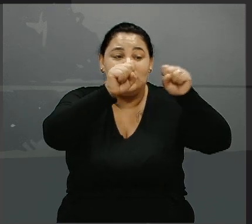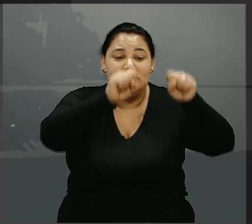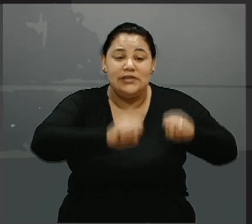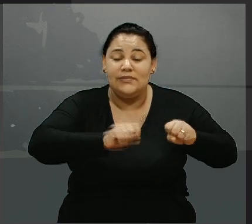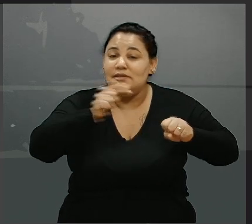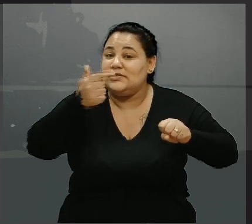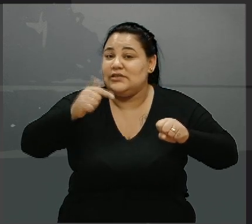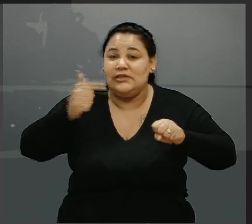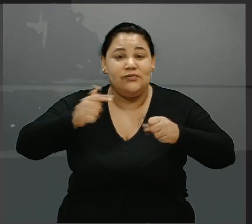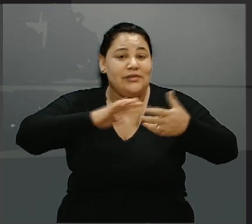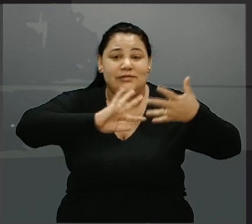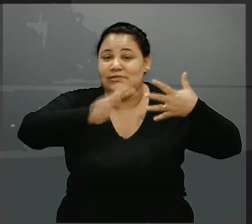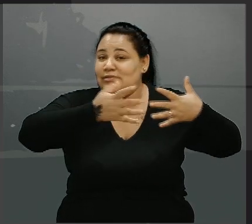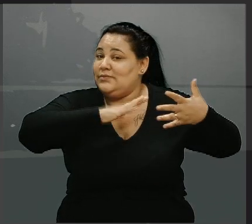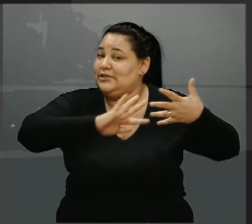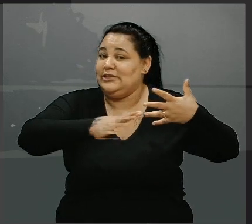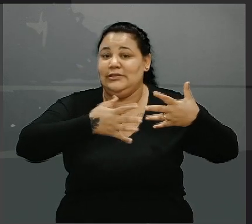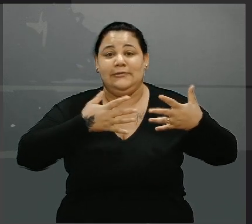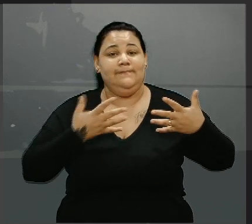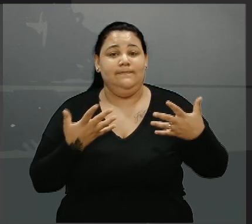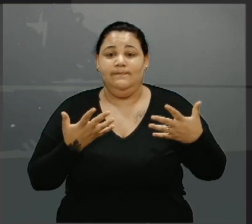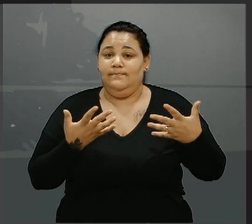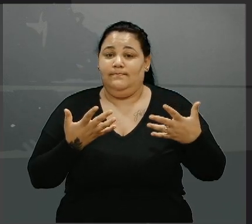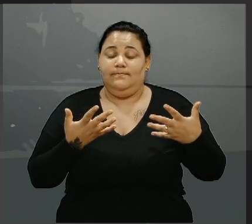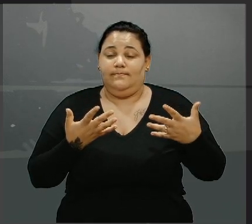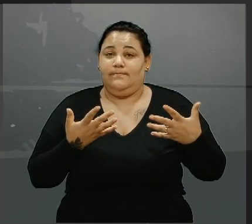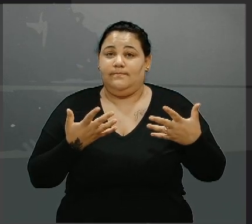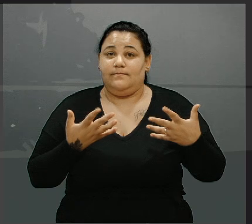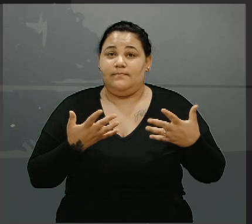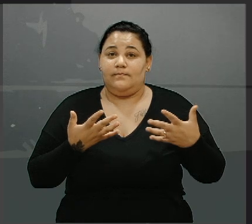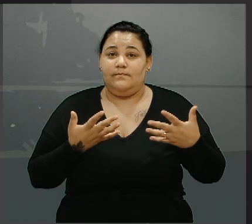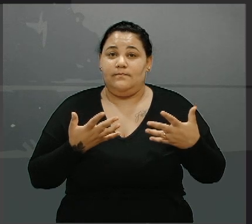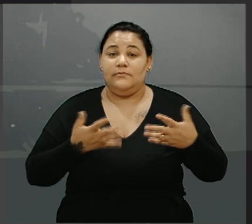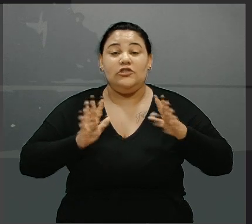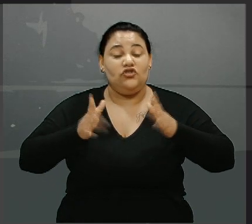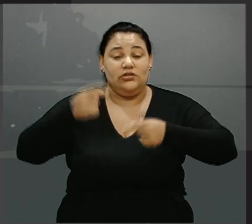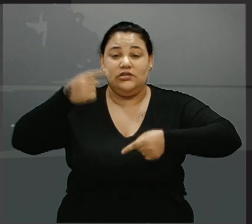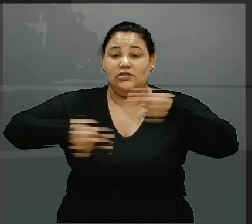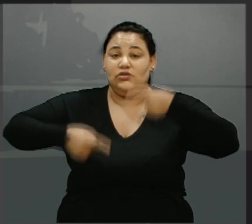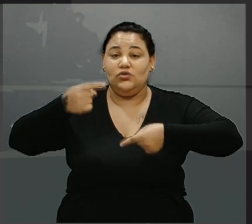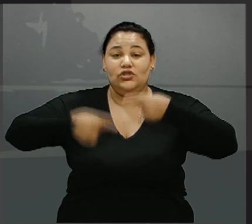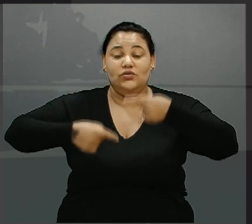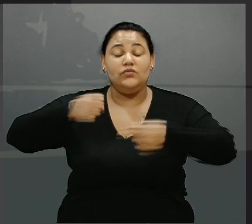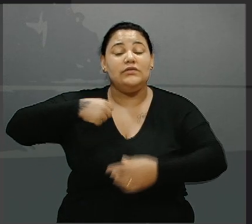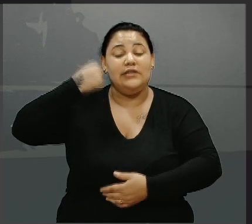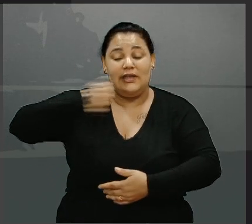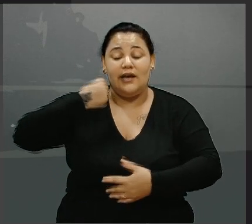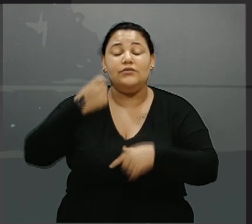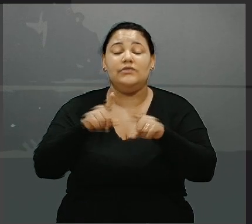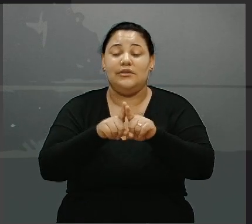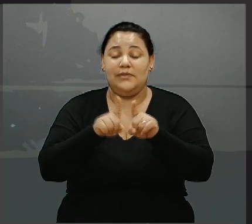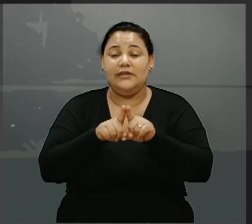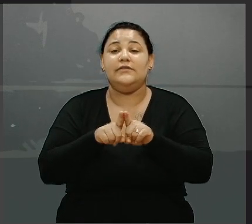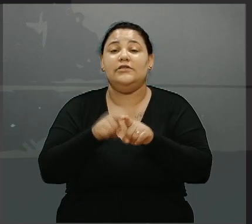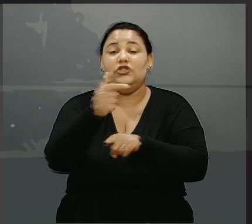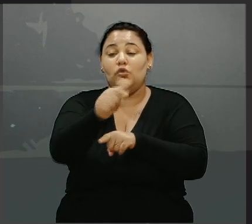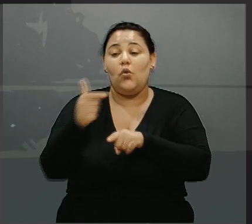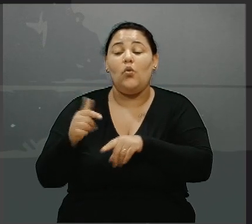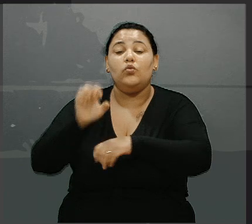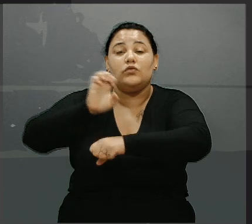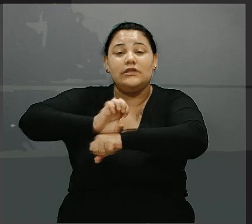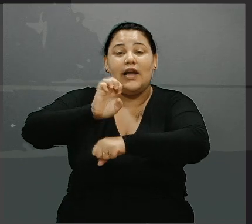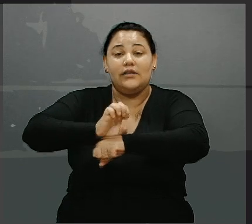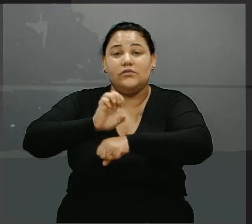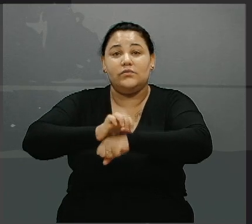devida transparência. E já está sendo discutido, então, no Senado, em outros estados,